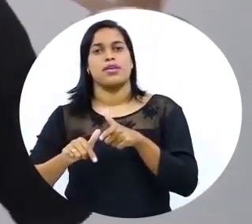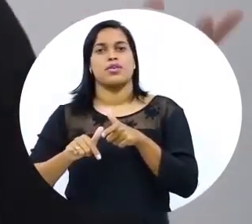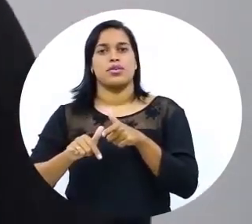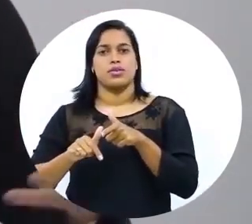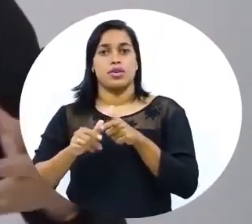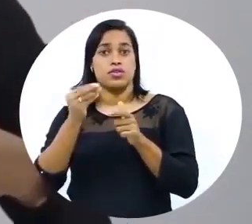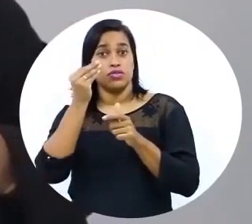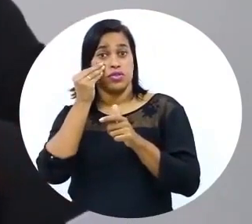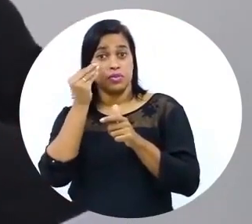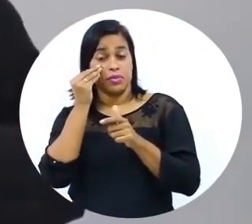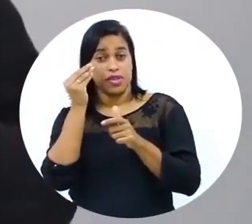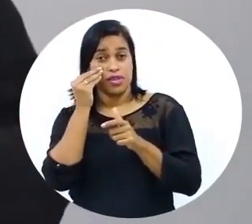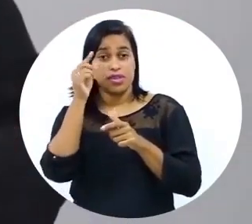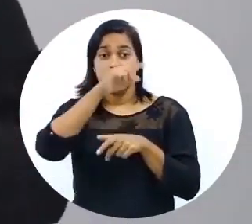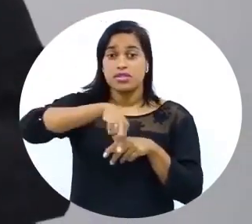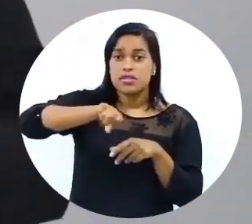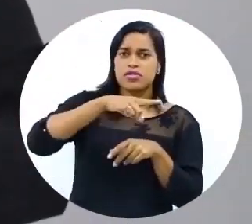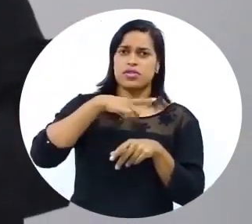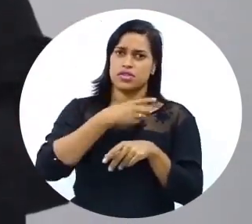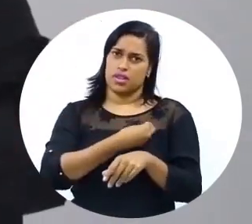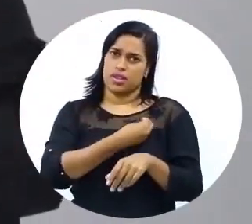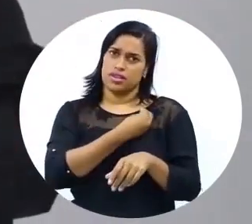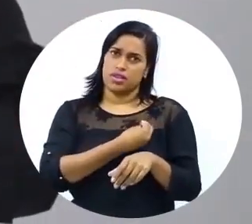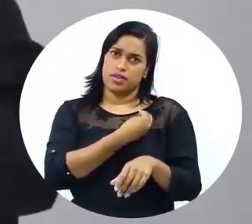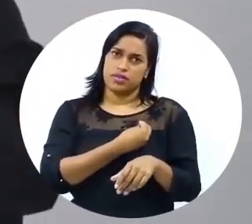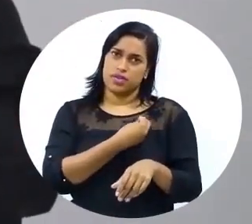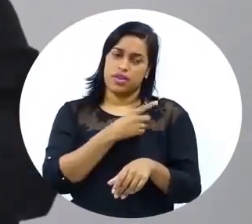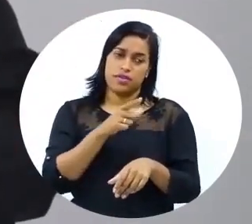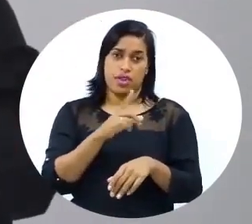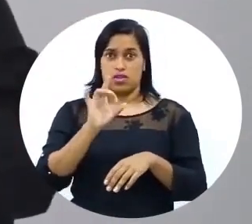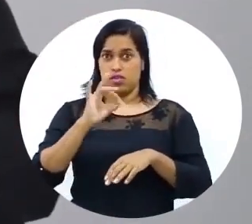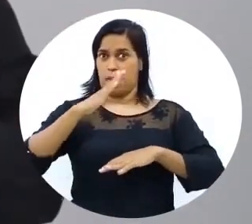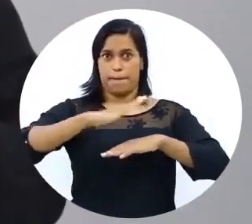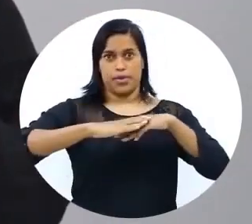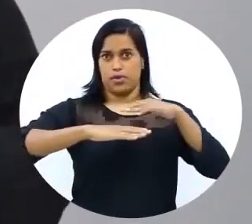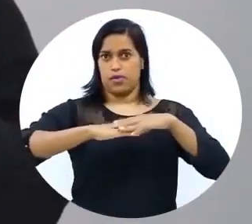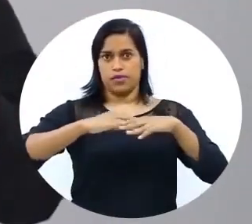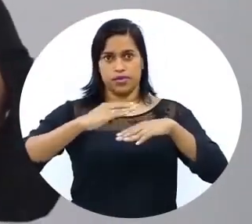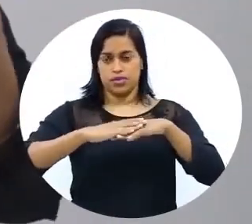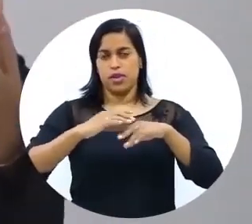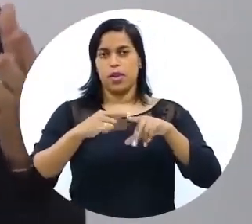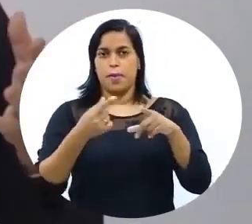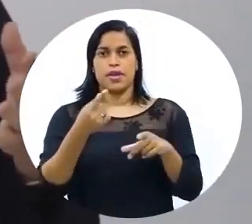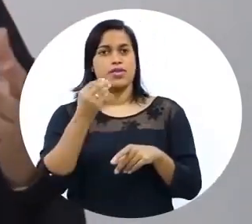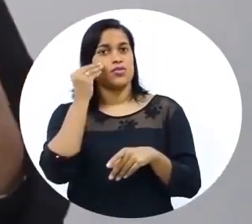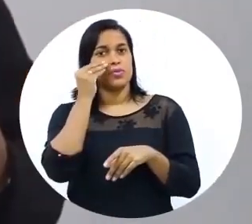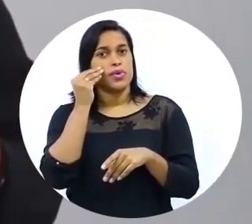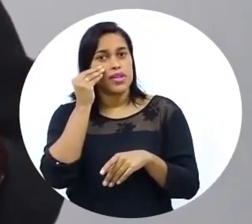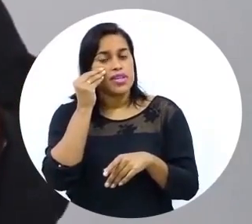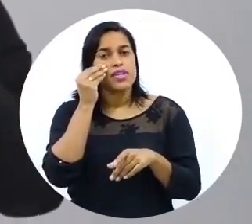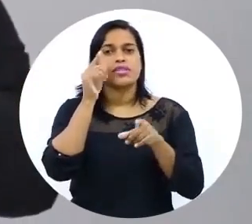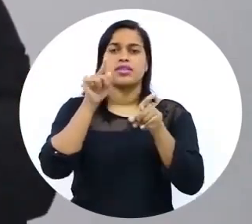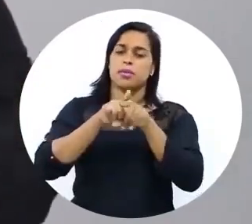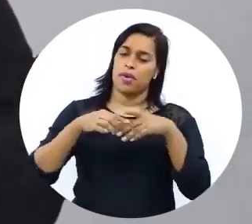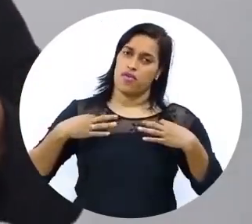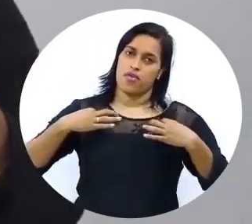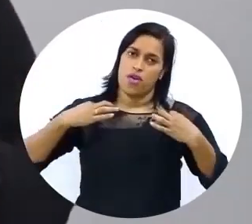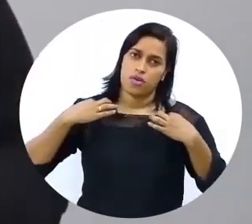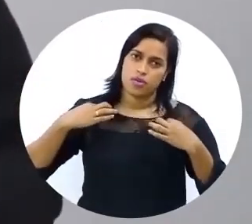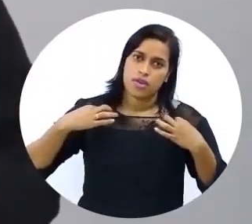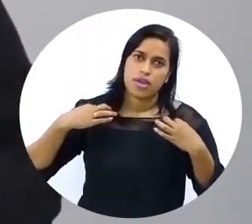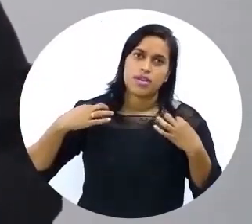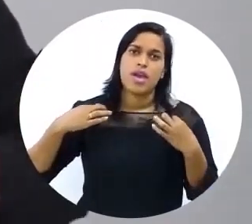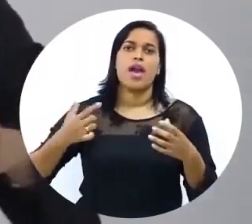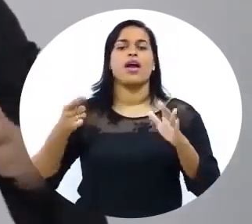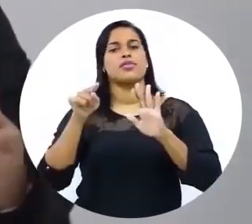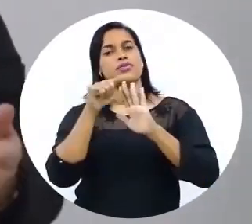de experiências que você teve na sua vida, não necessariamente profissionais, como experiências ligadas a voluntariado, como experiências